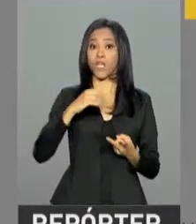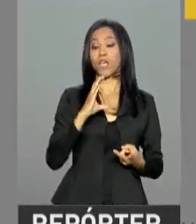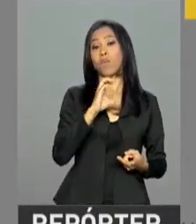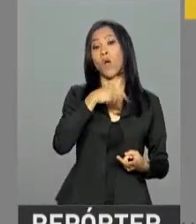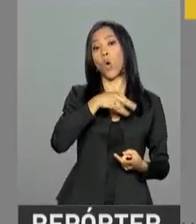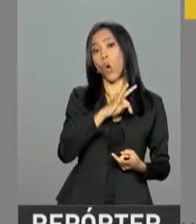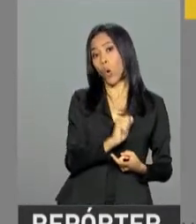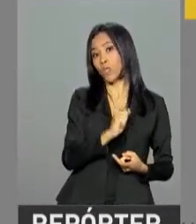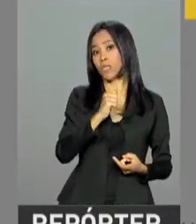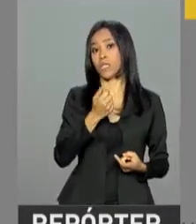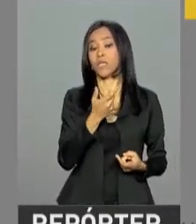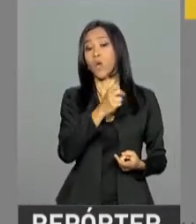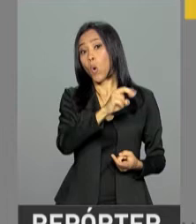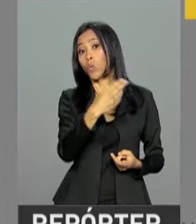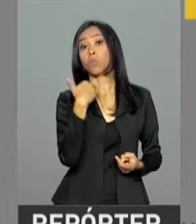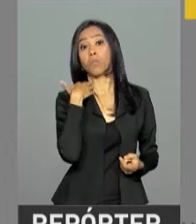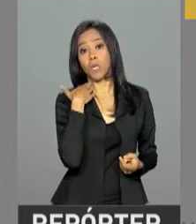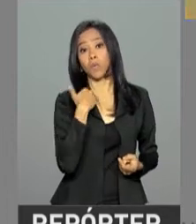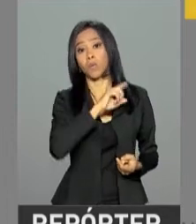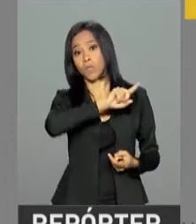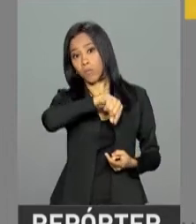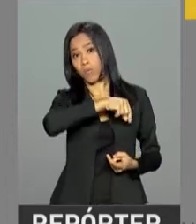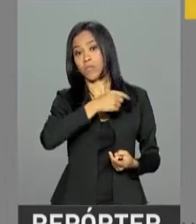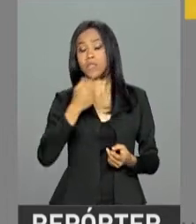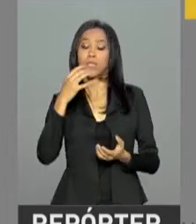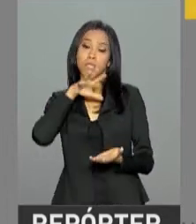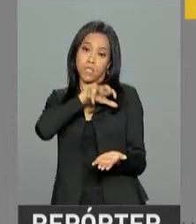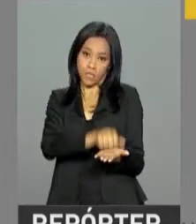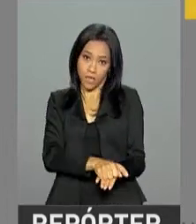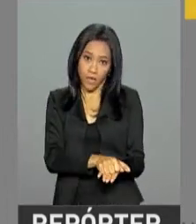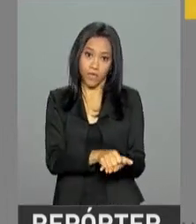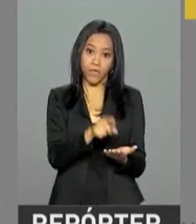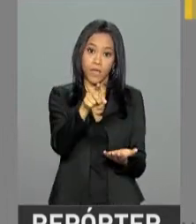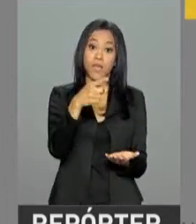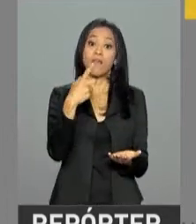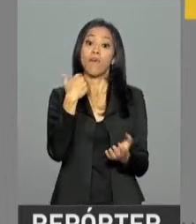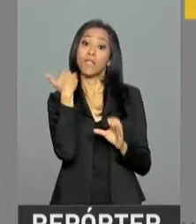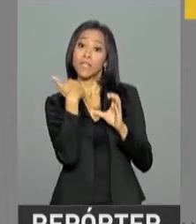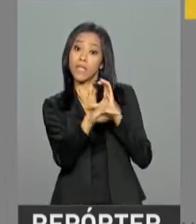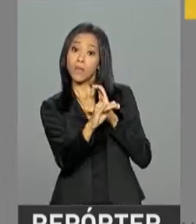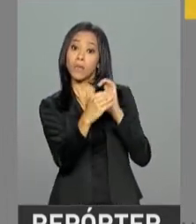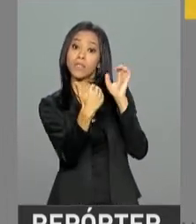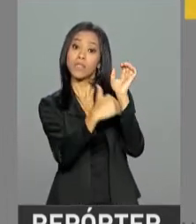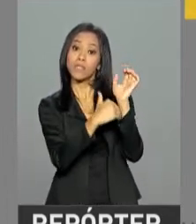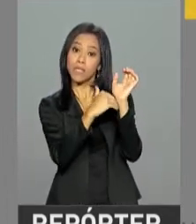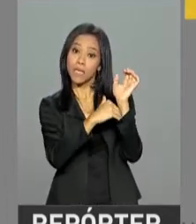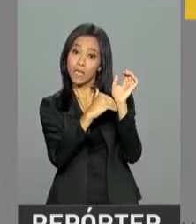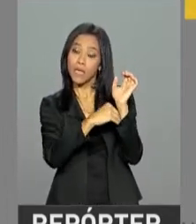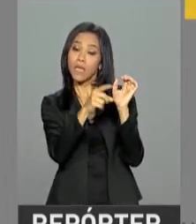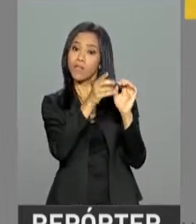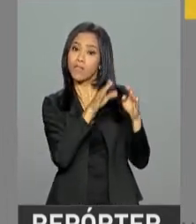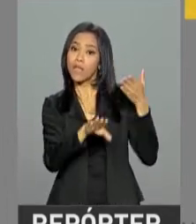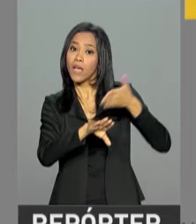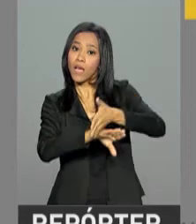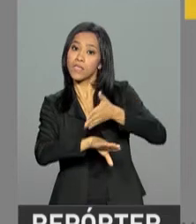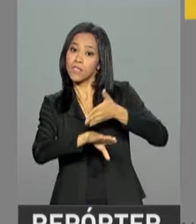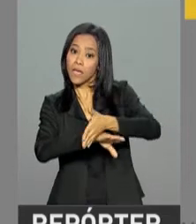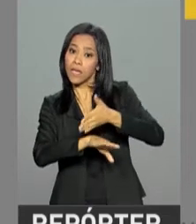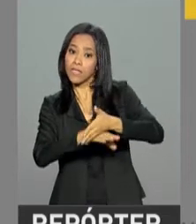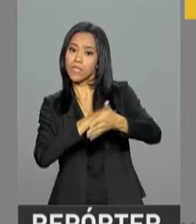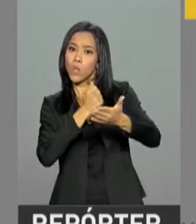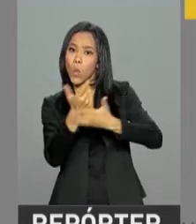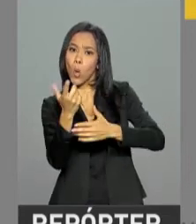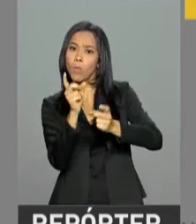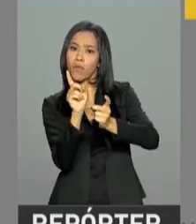uma corretora ou banco depois faça o cadastro você vai receber uma senha provisória que dá acesso restrito à compra